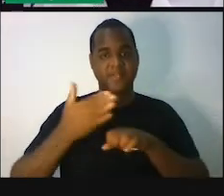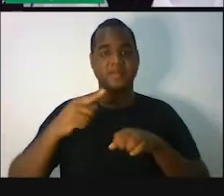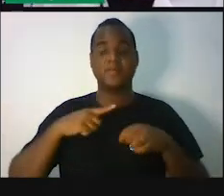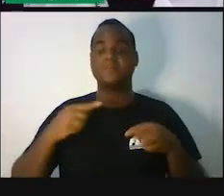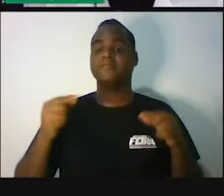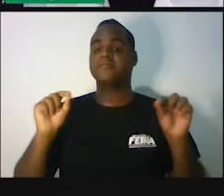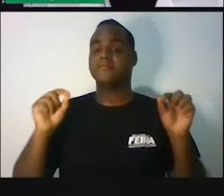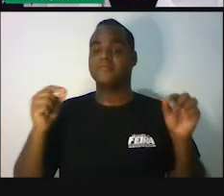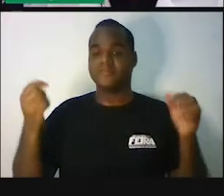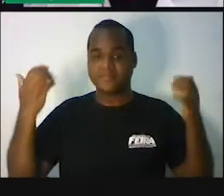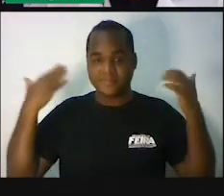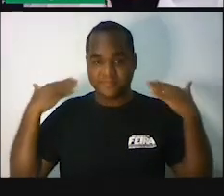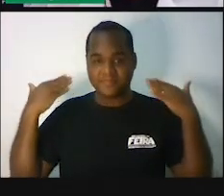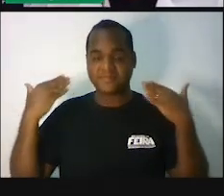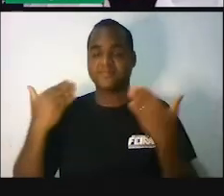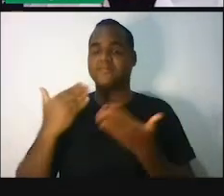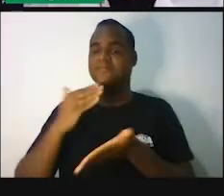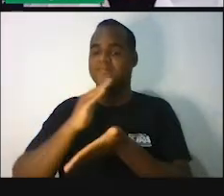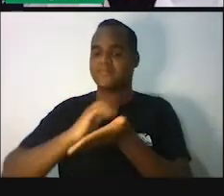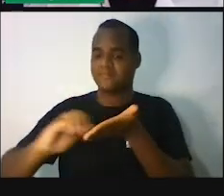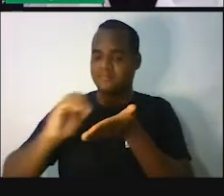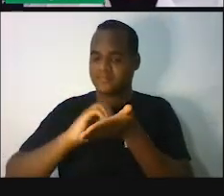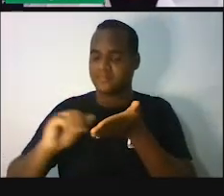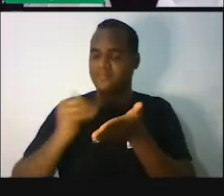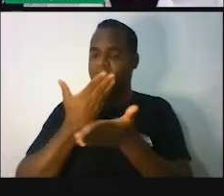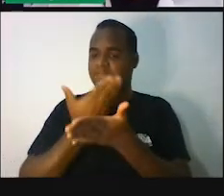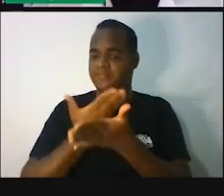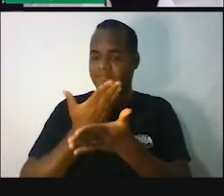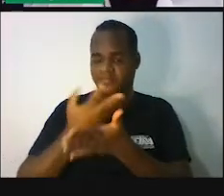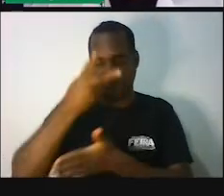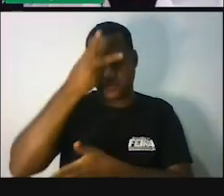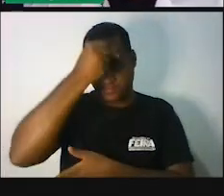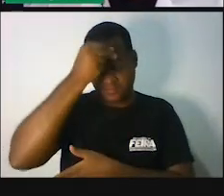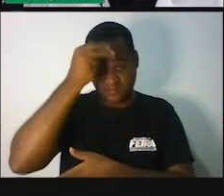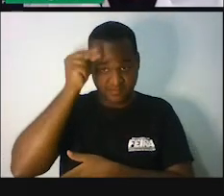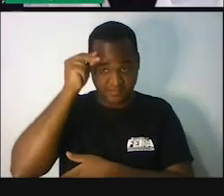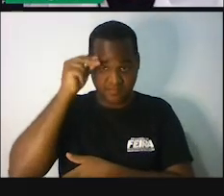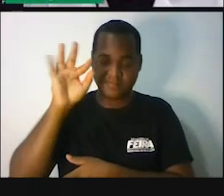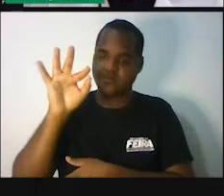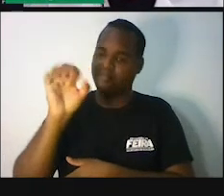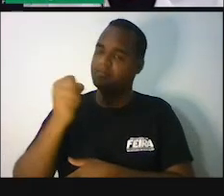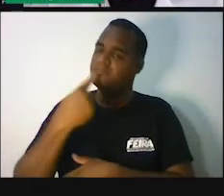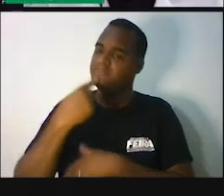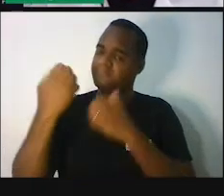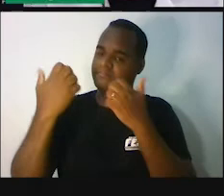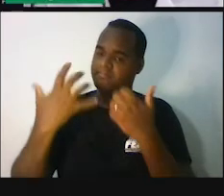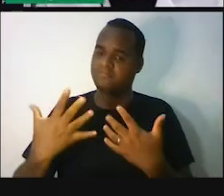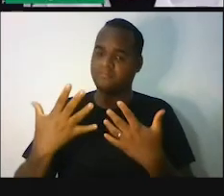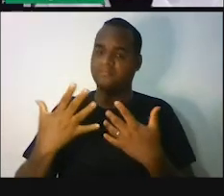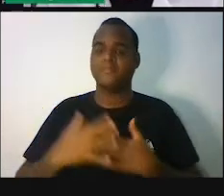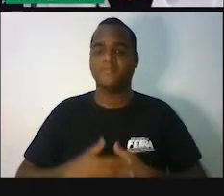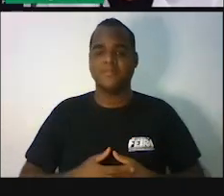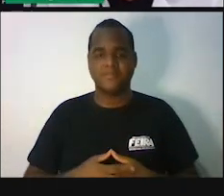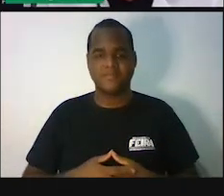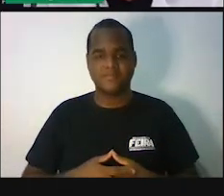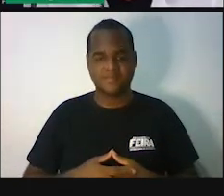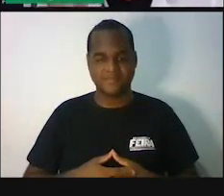mim o cartaz da Secretaria Municipal de Educação de Feira de Santana.